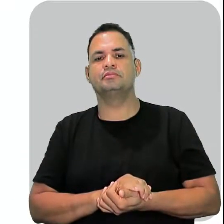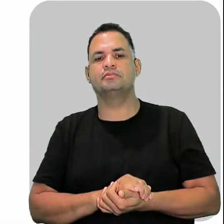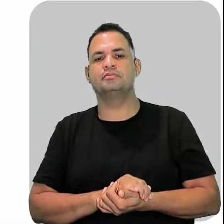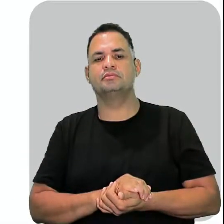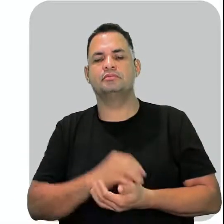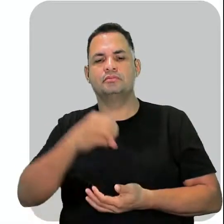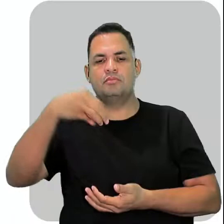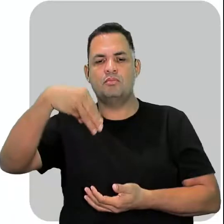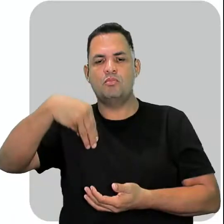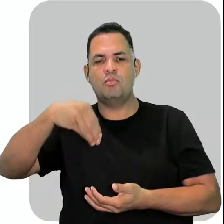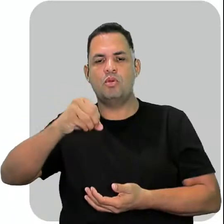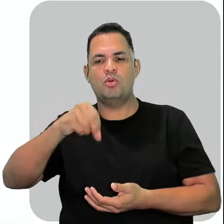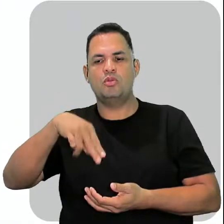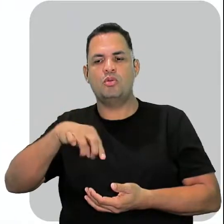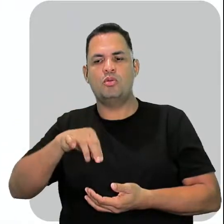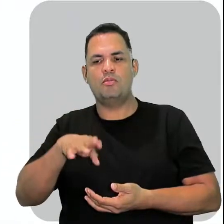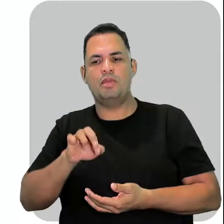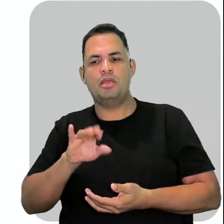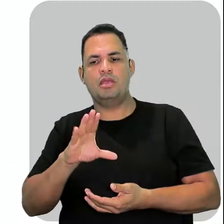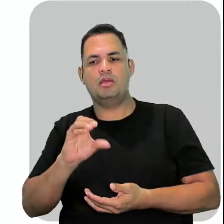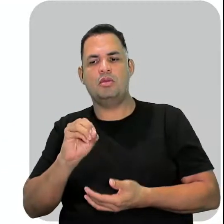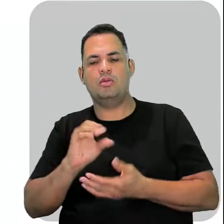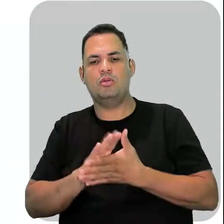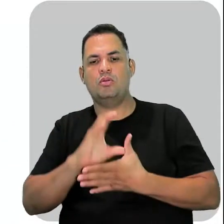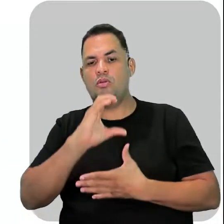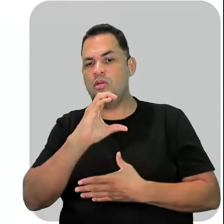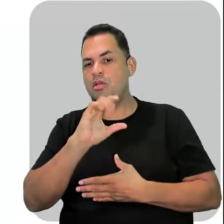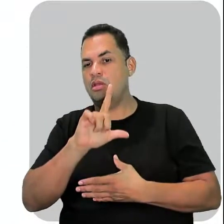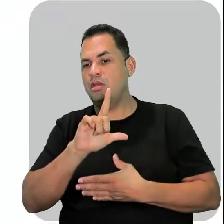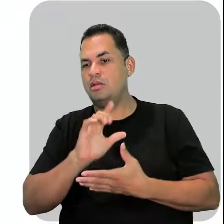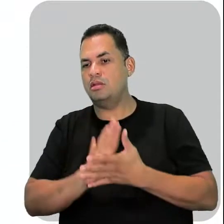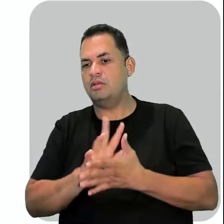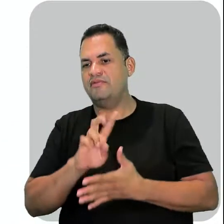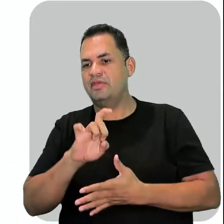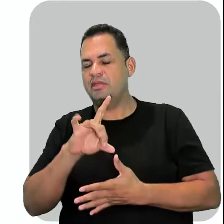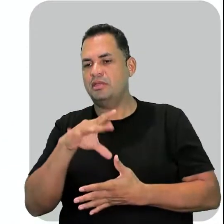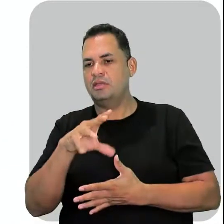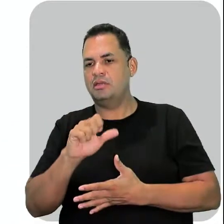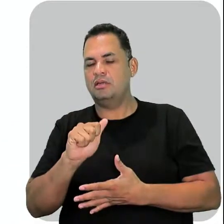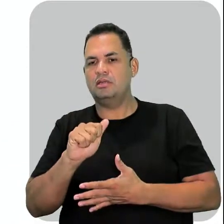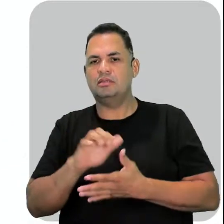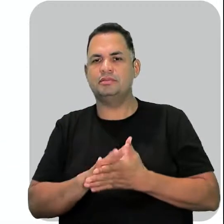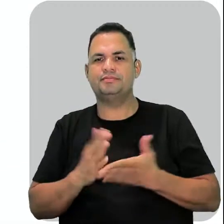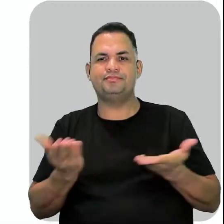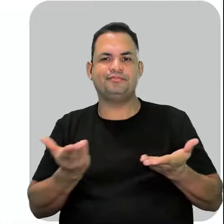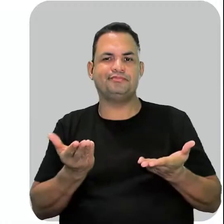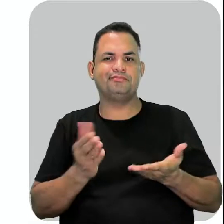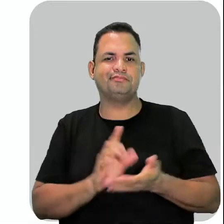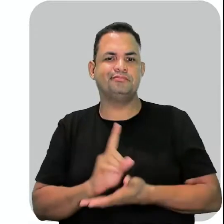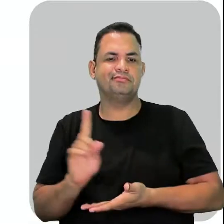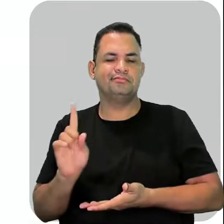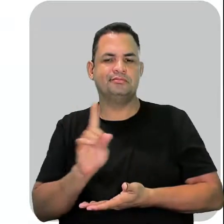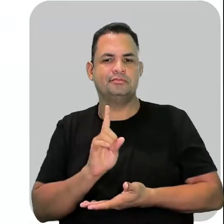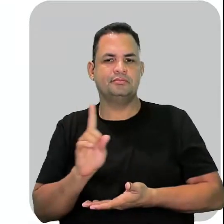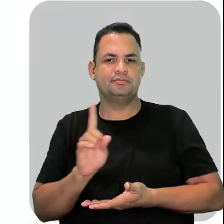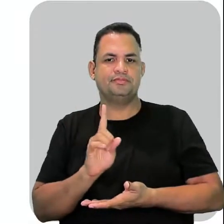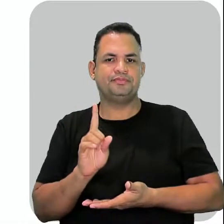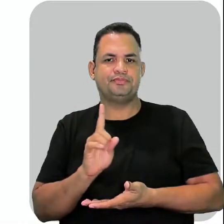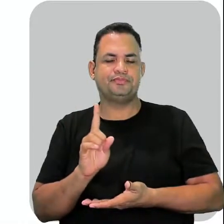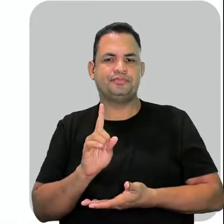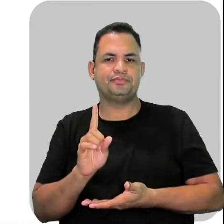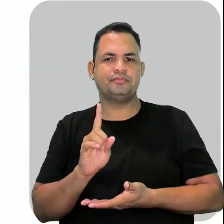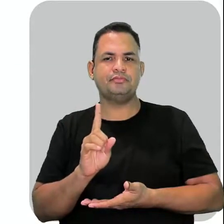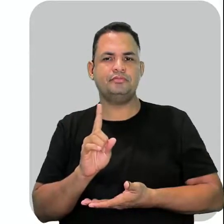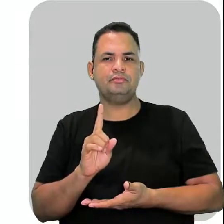monômero cloreto de vinila, foi exatamente isso que aconteceu. Lógico, ela não é, né, nessa situação,